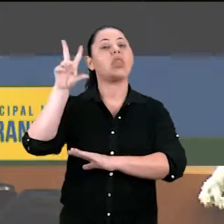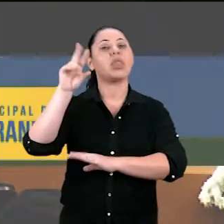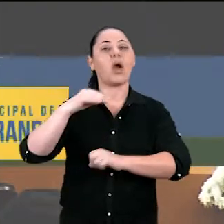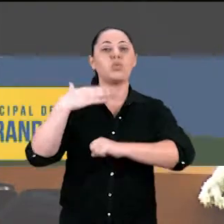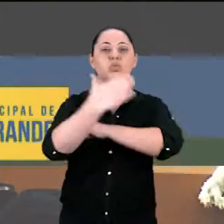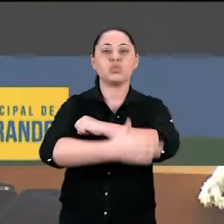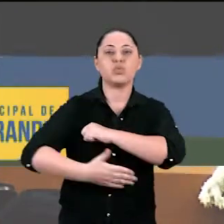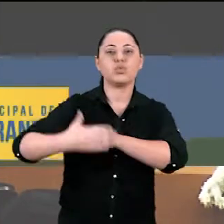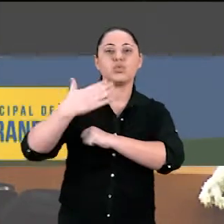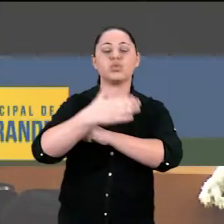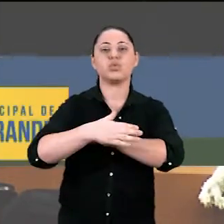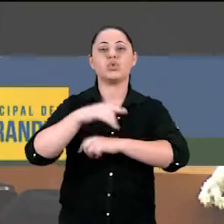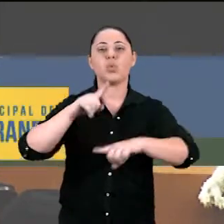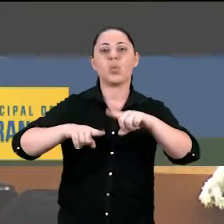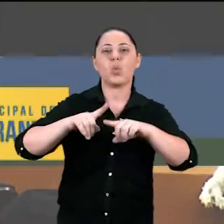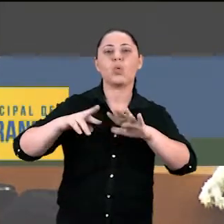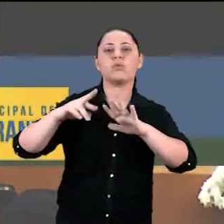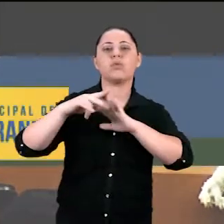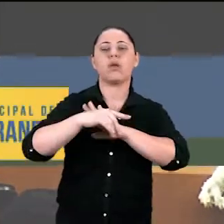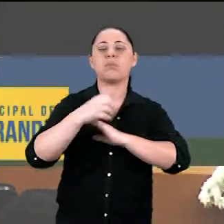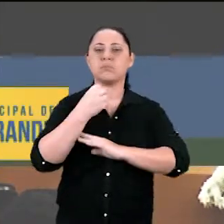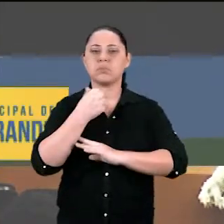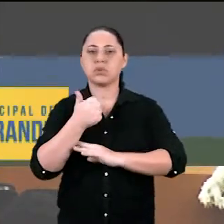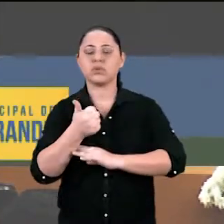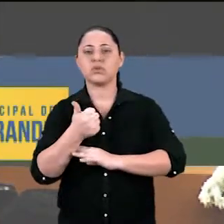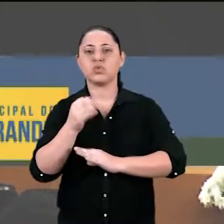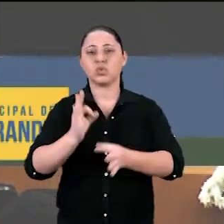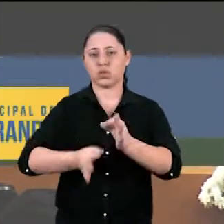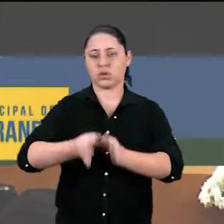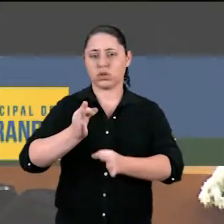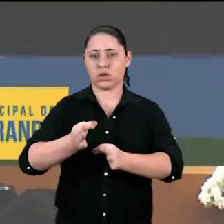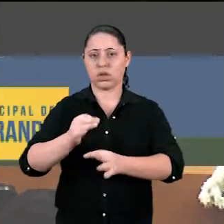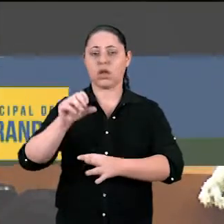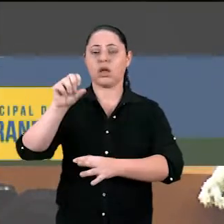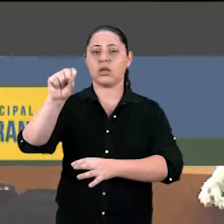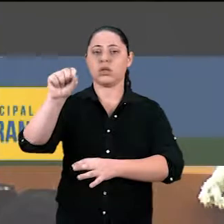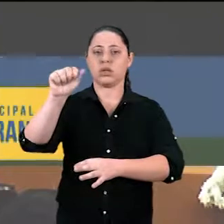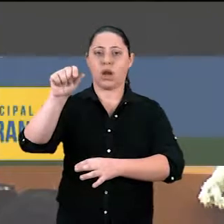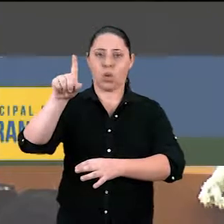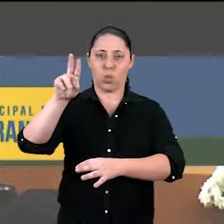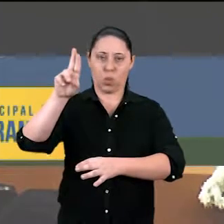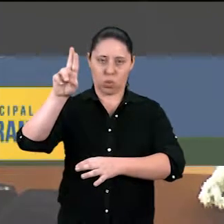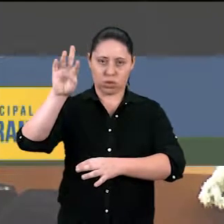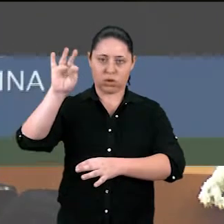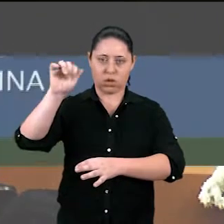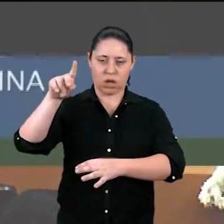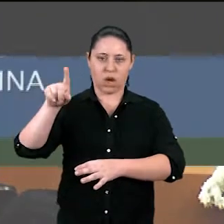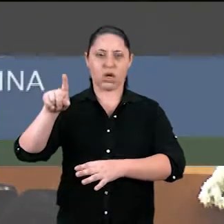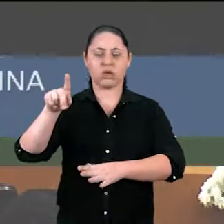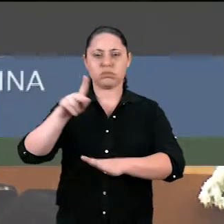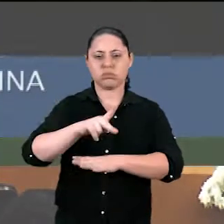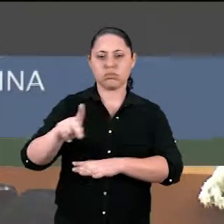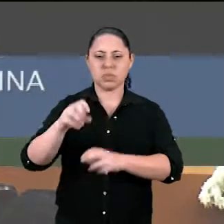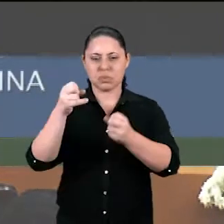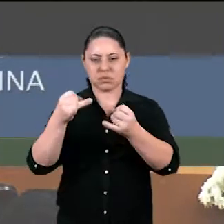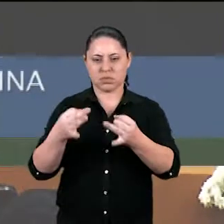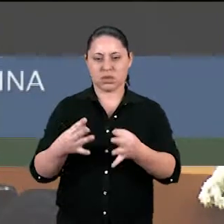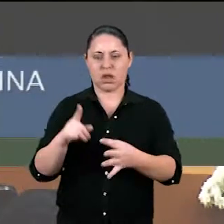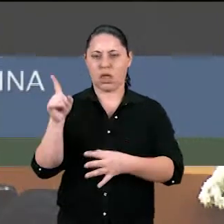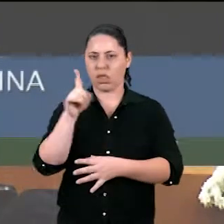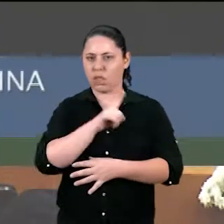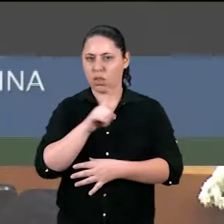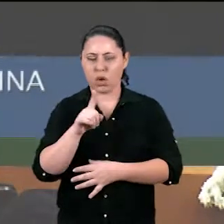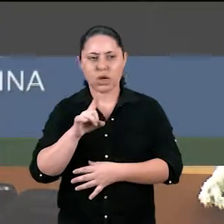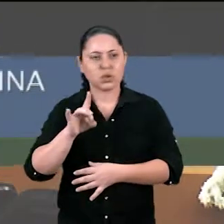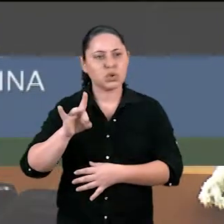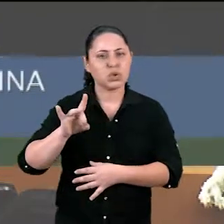de bens jurídicos que sejam absolutamente fundamentais. E que é salutar, que é do ponto de vista do professor Schulman, que efetivamente não é